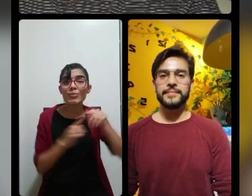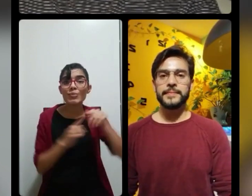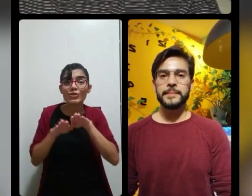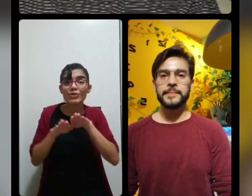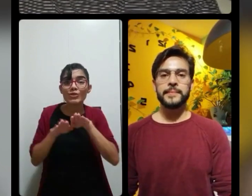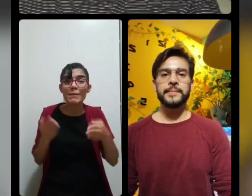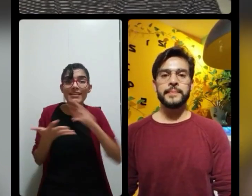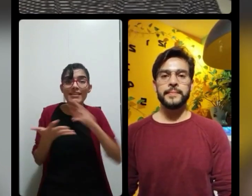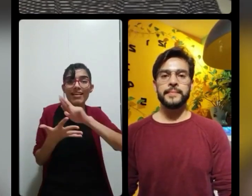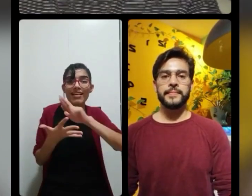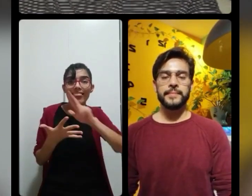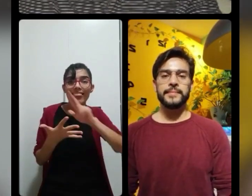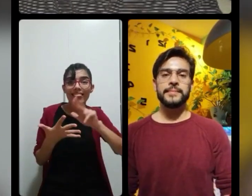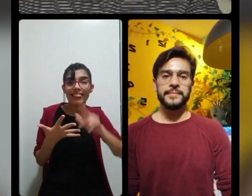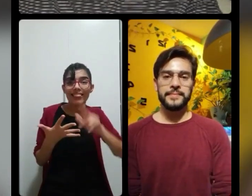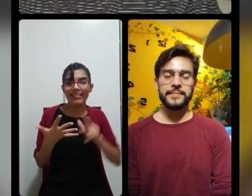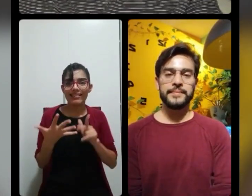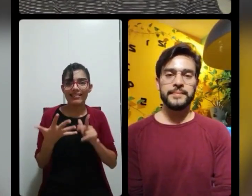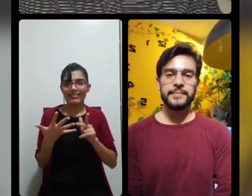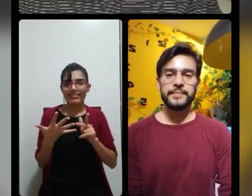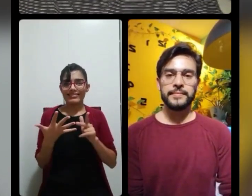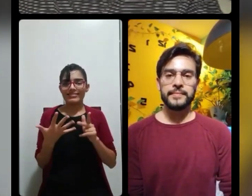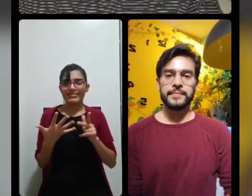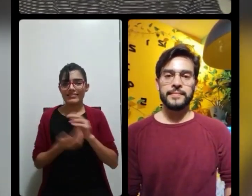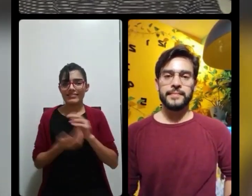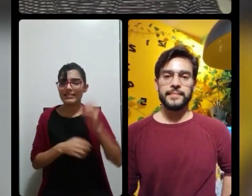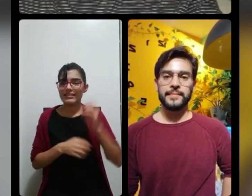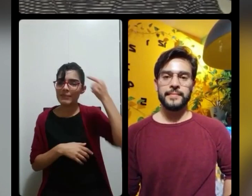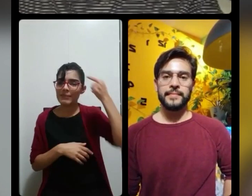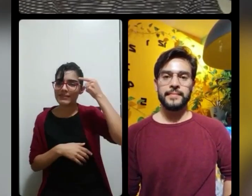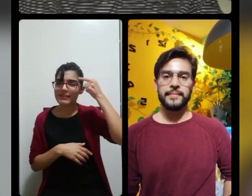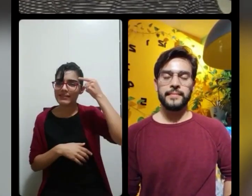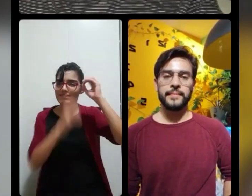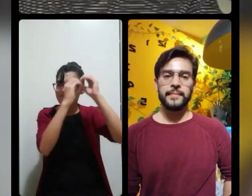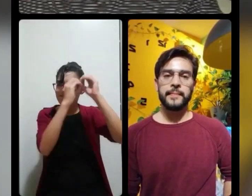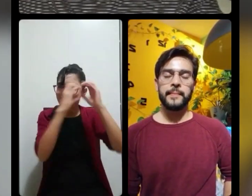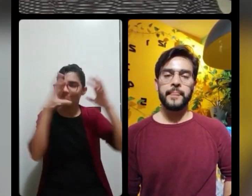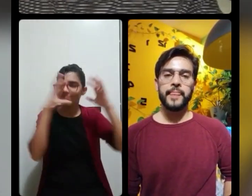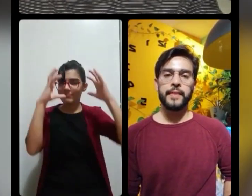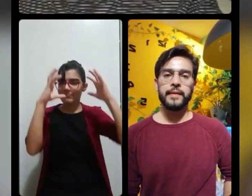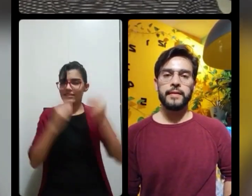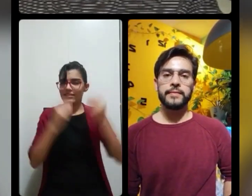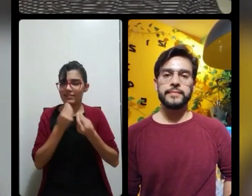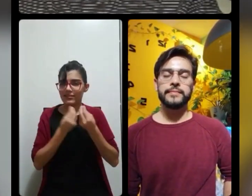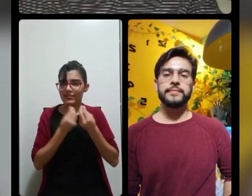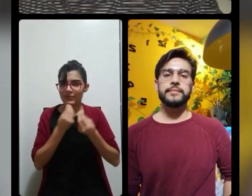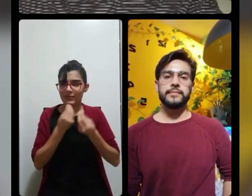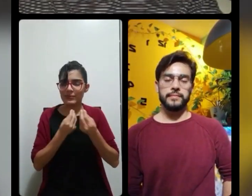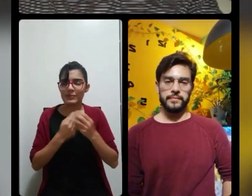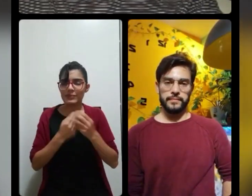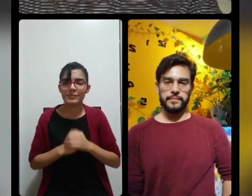Professor, só para encerrar, quando a gente estava fazendo a divulgação dessa live, surgiram algumas perguntas